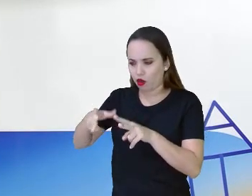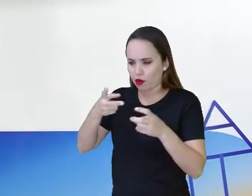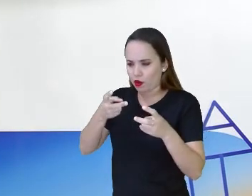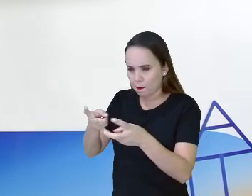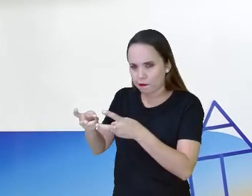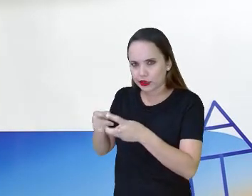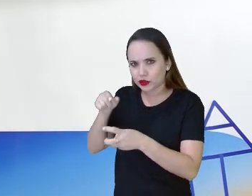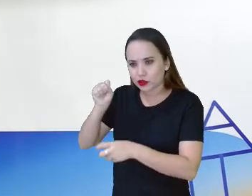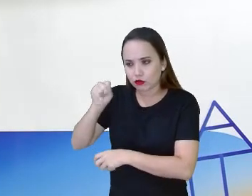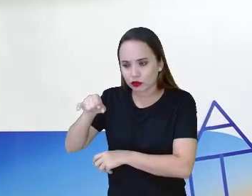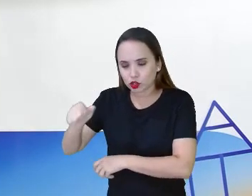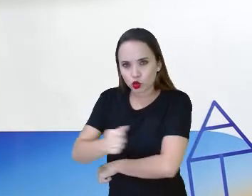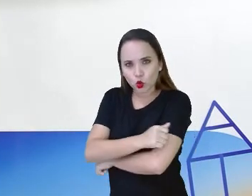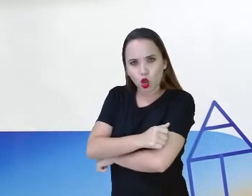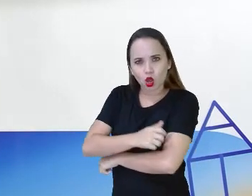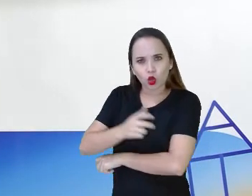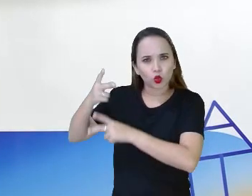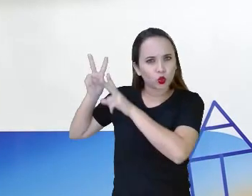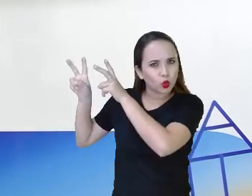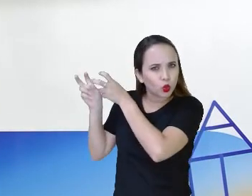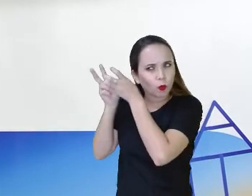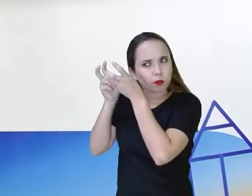detecção, identificação,